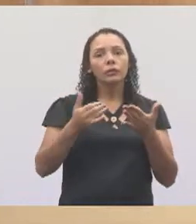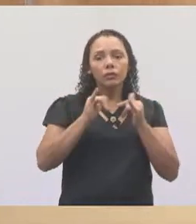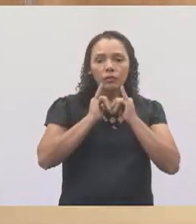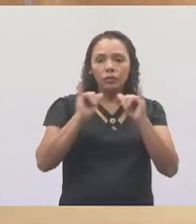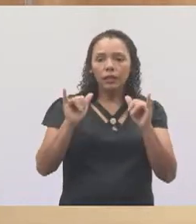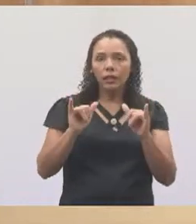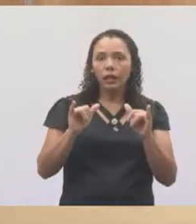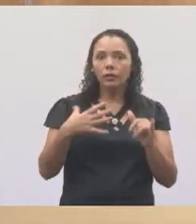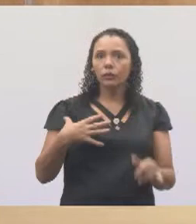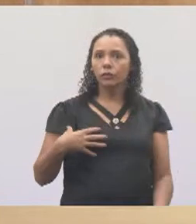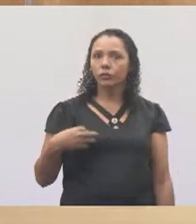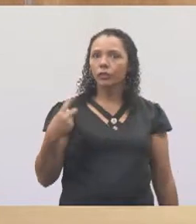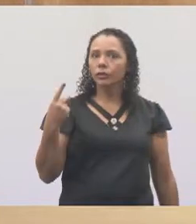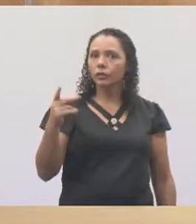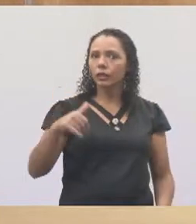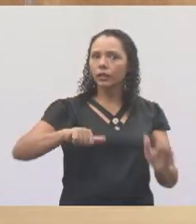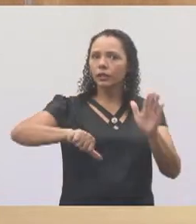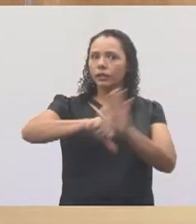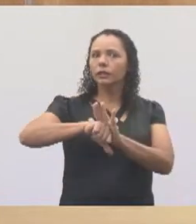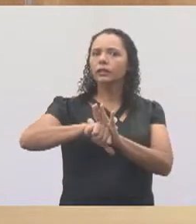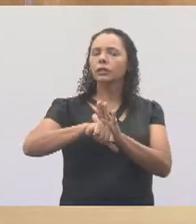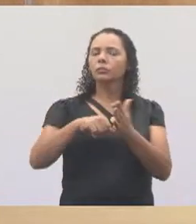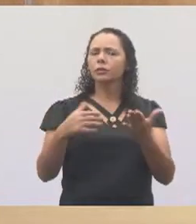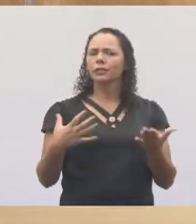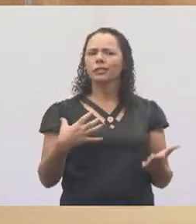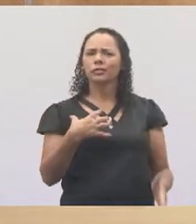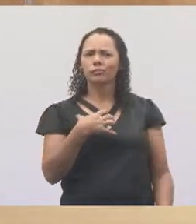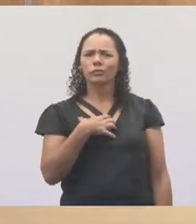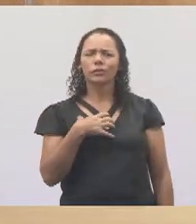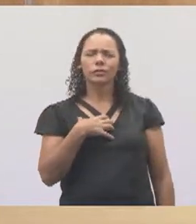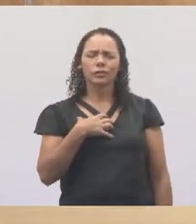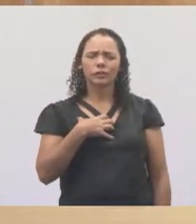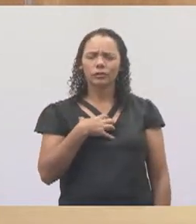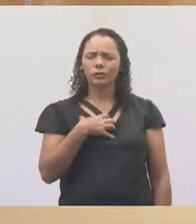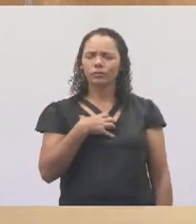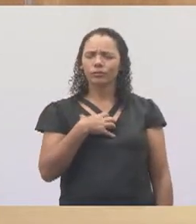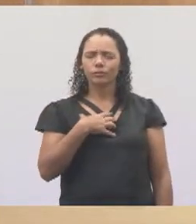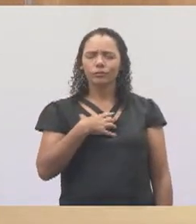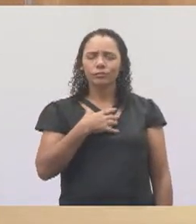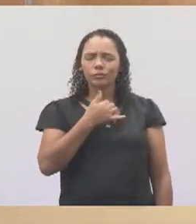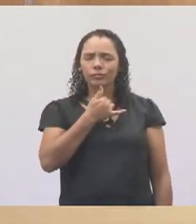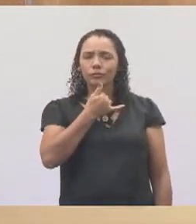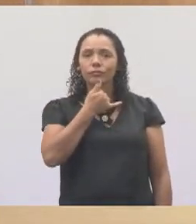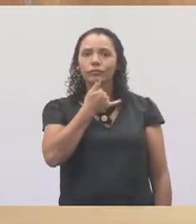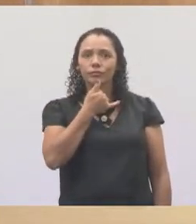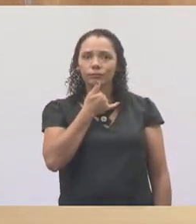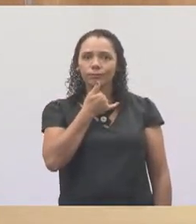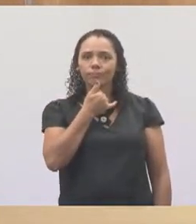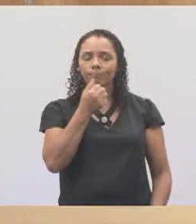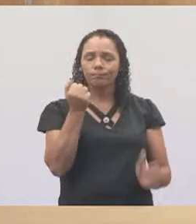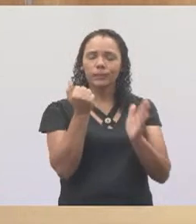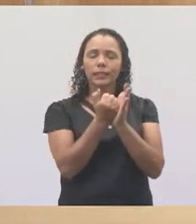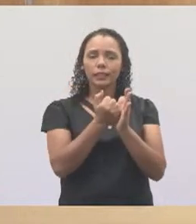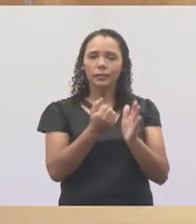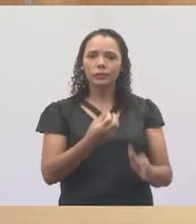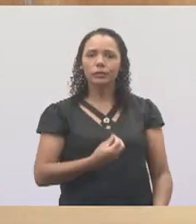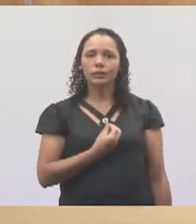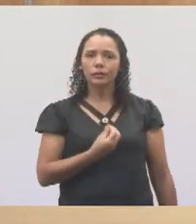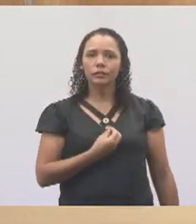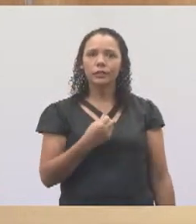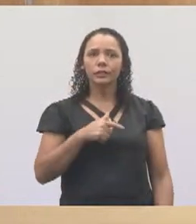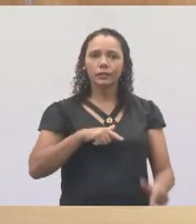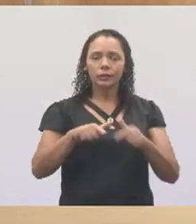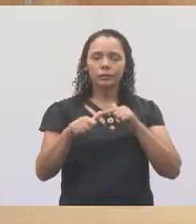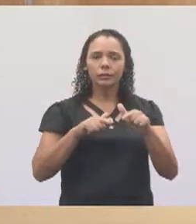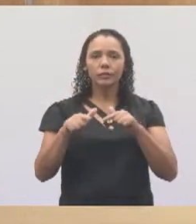crime. Isso me marcou muito, não é? A minha vida profissional, e a partir de então eu comecei